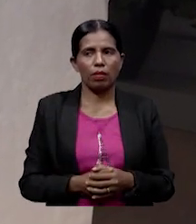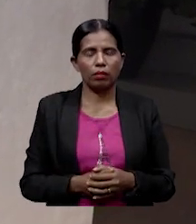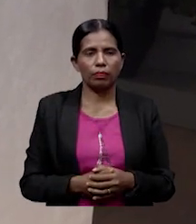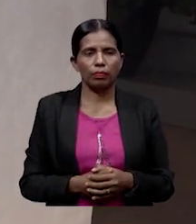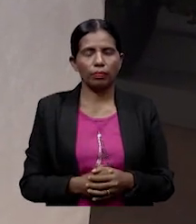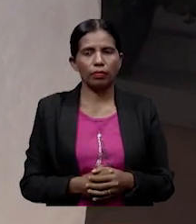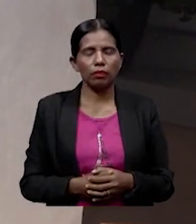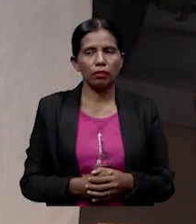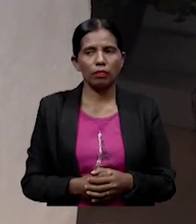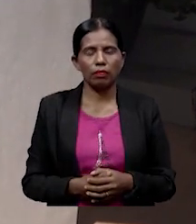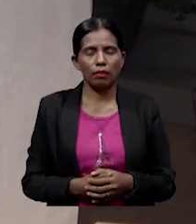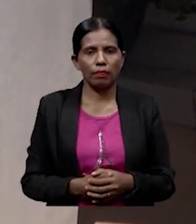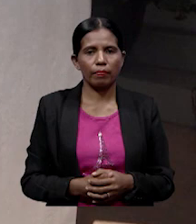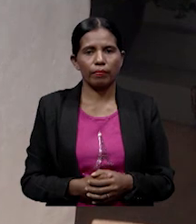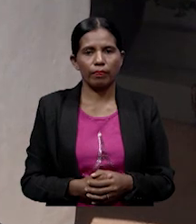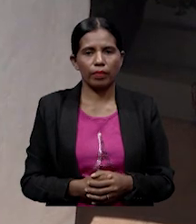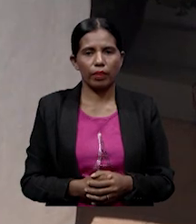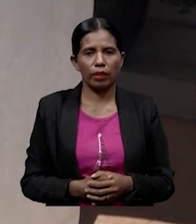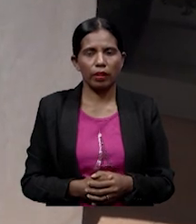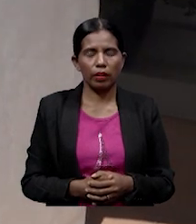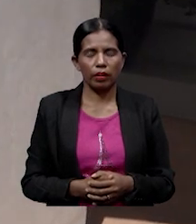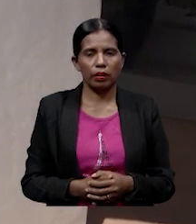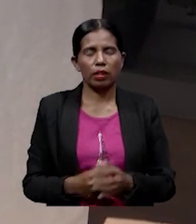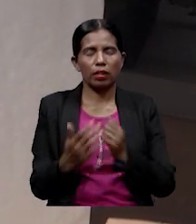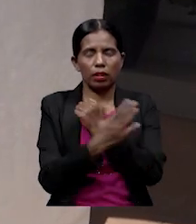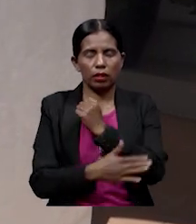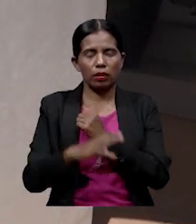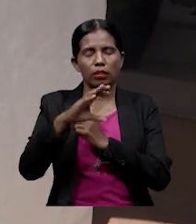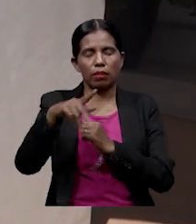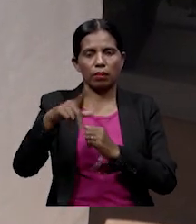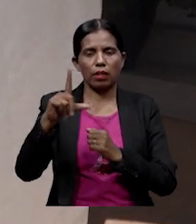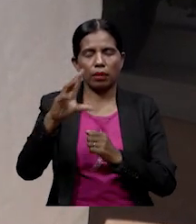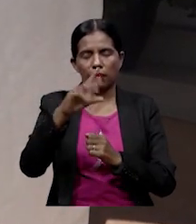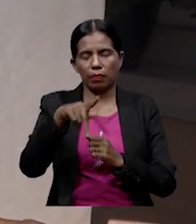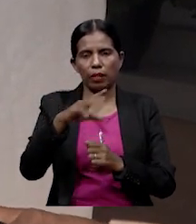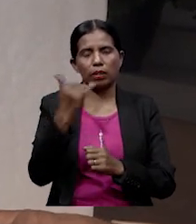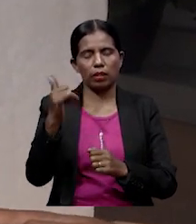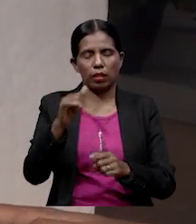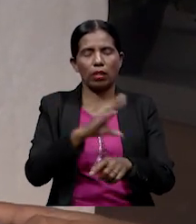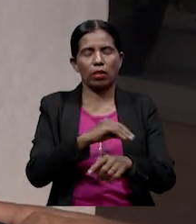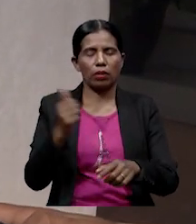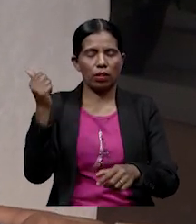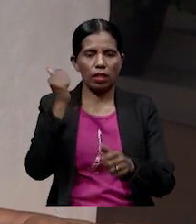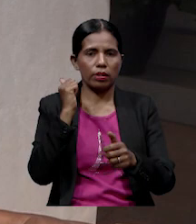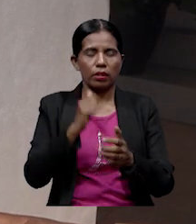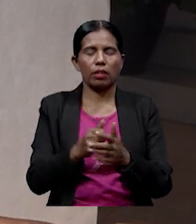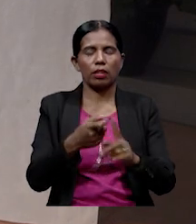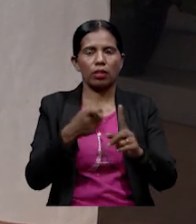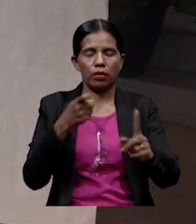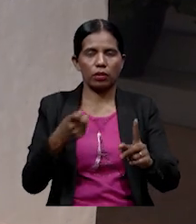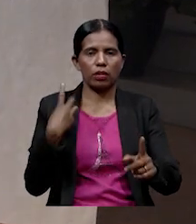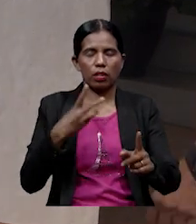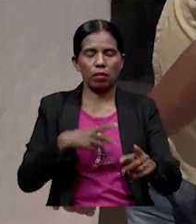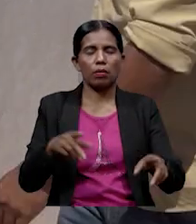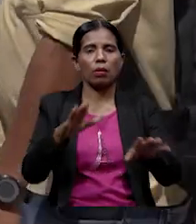Em Portugal, Hotei Metiona. Países se pelo pesir ou ASEAN se rodo. Depois o Simene, que me bolo instituição multilateral